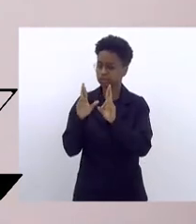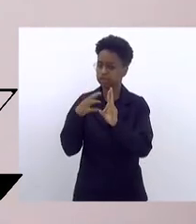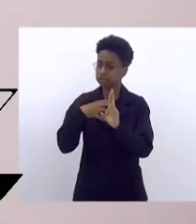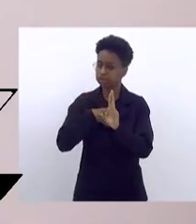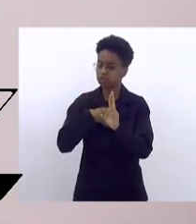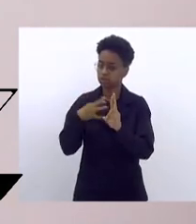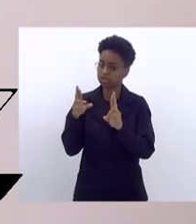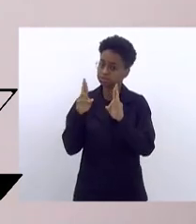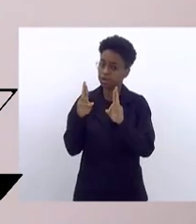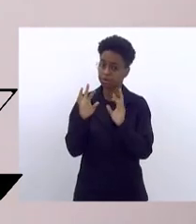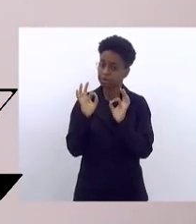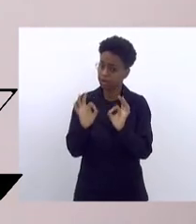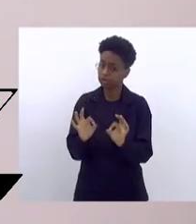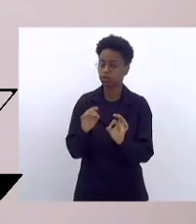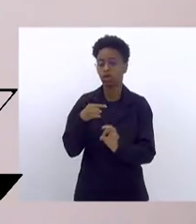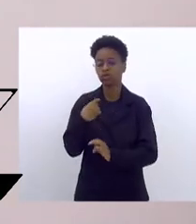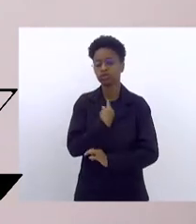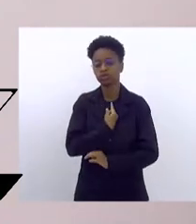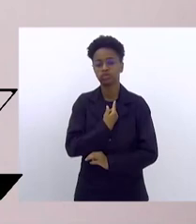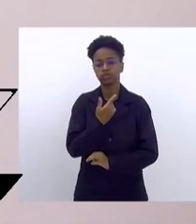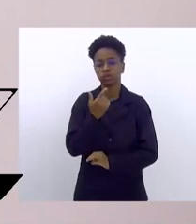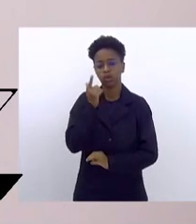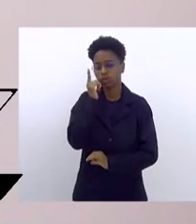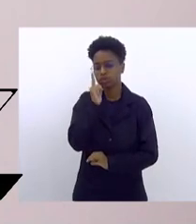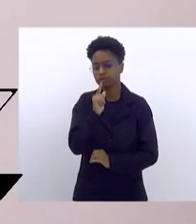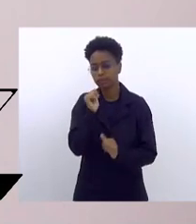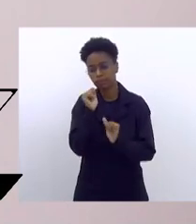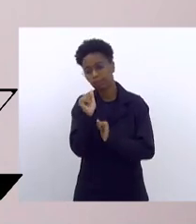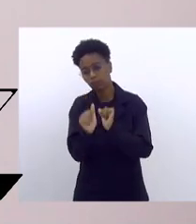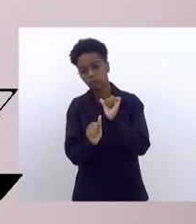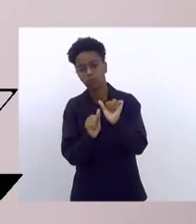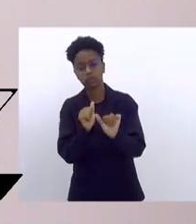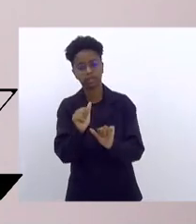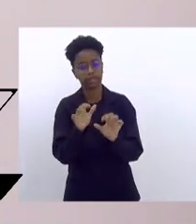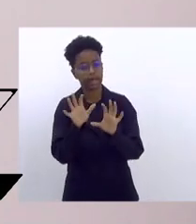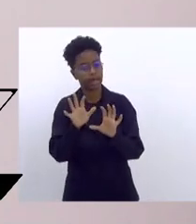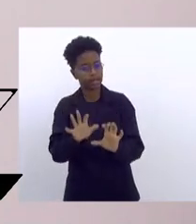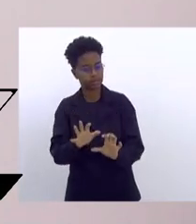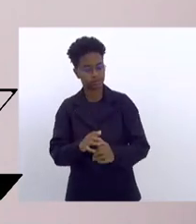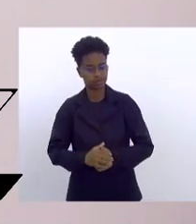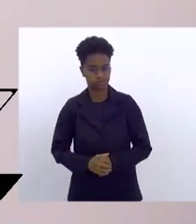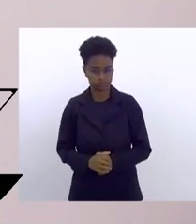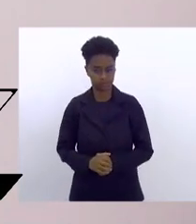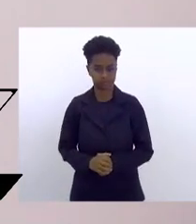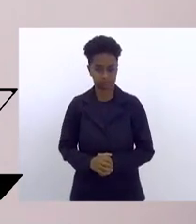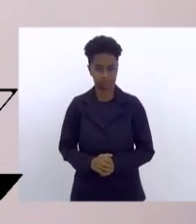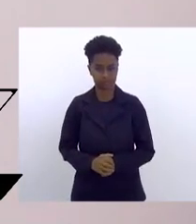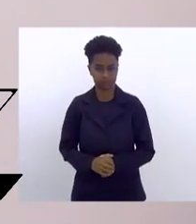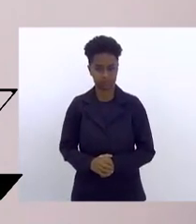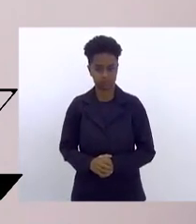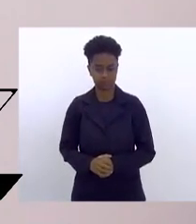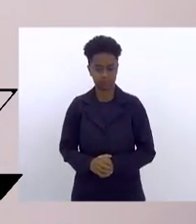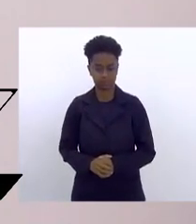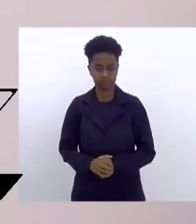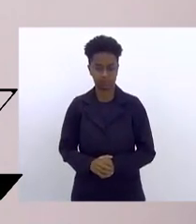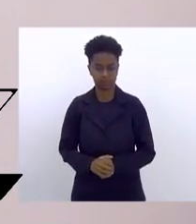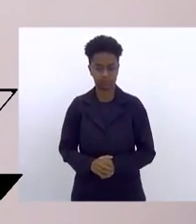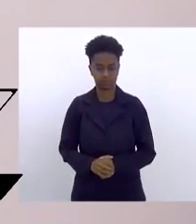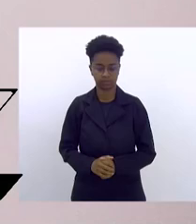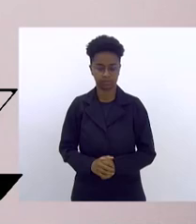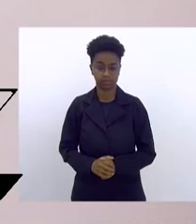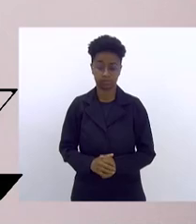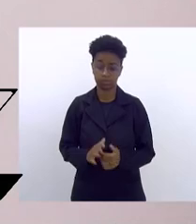que a gente possa modificar essa situação que nos traz